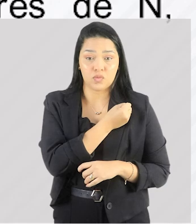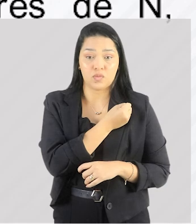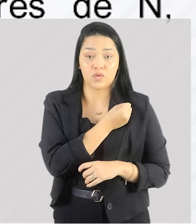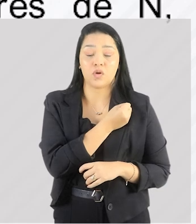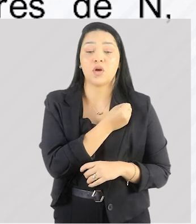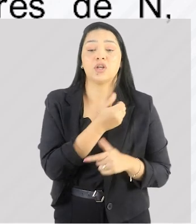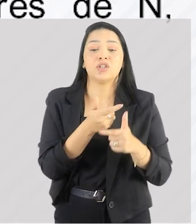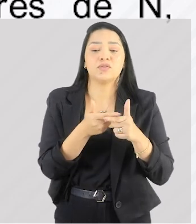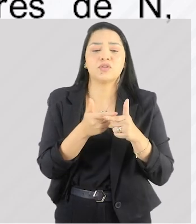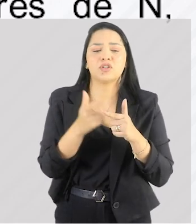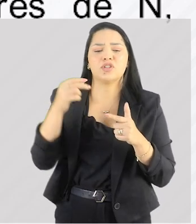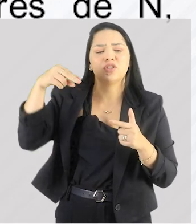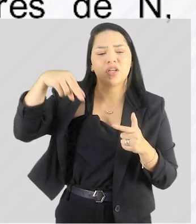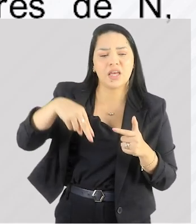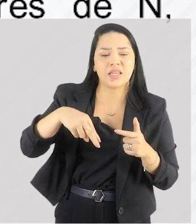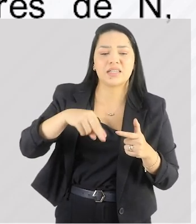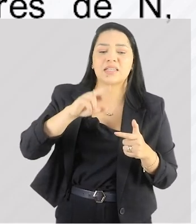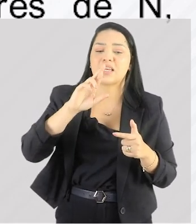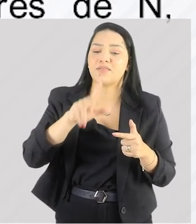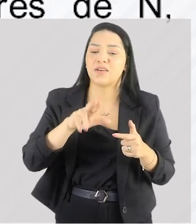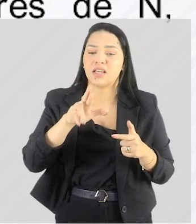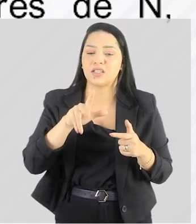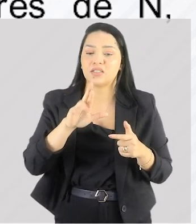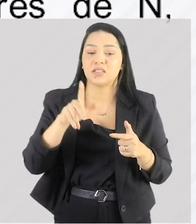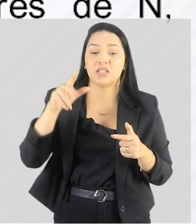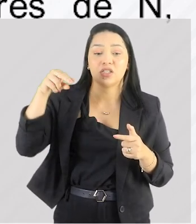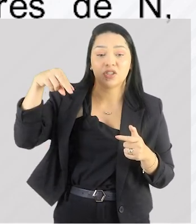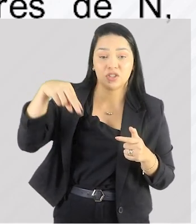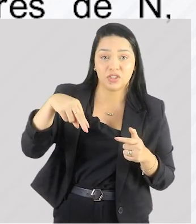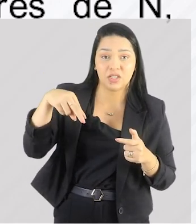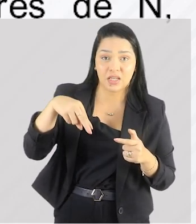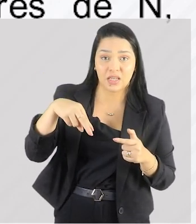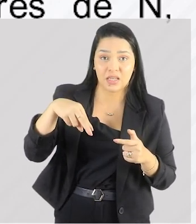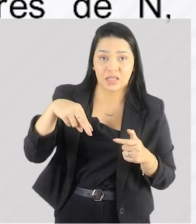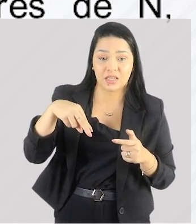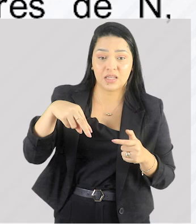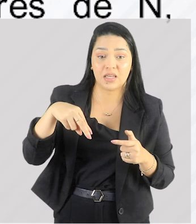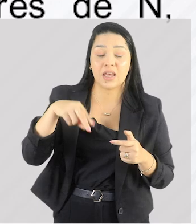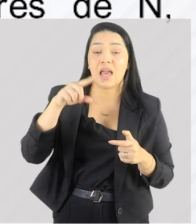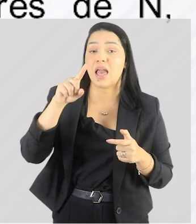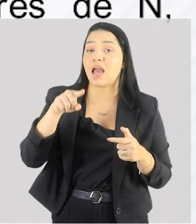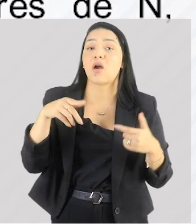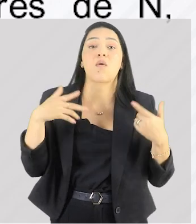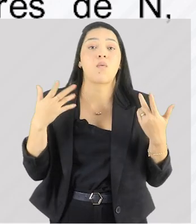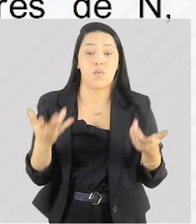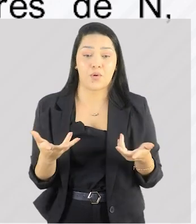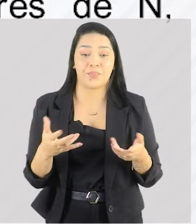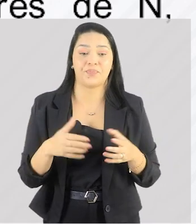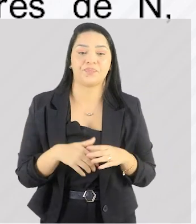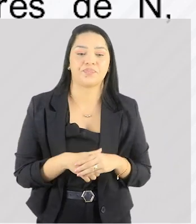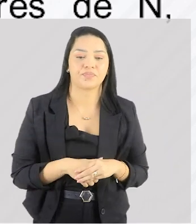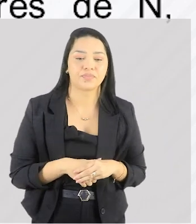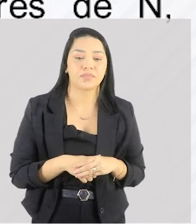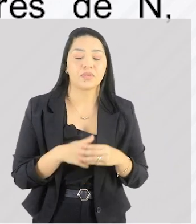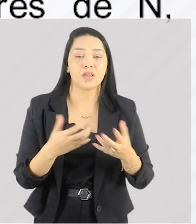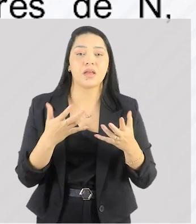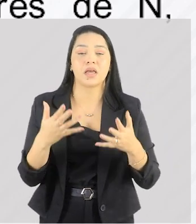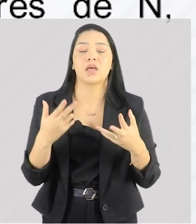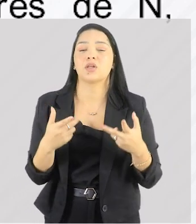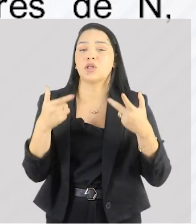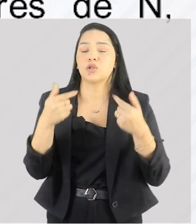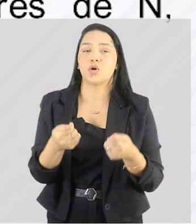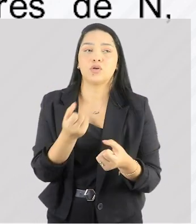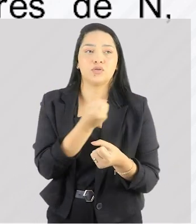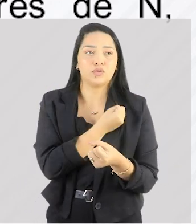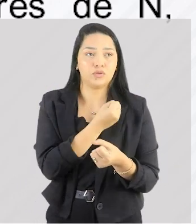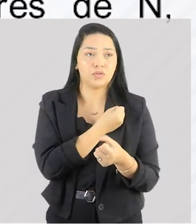de divisores de n diferentes de n ou seja, ele quer todos os números